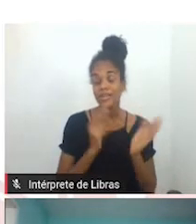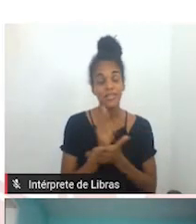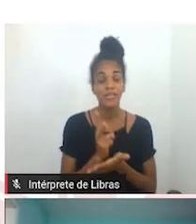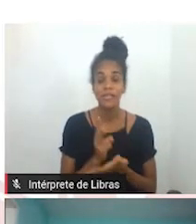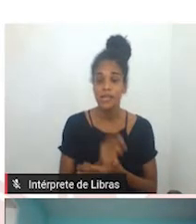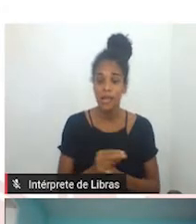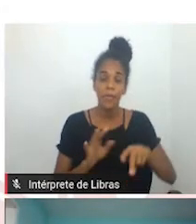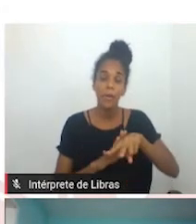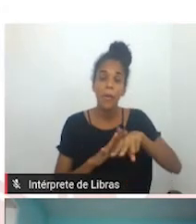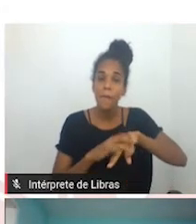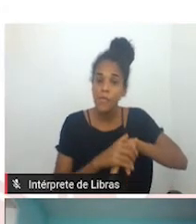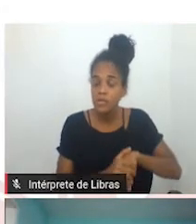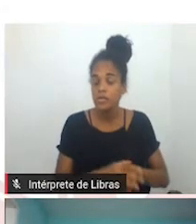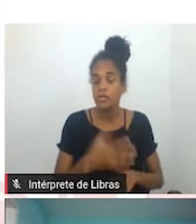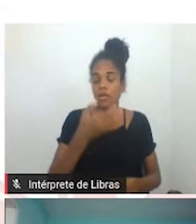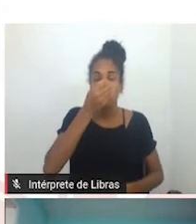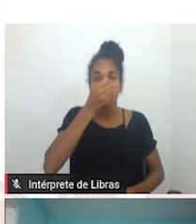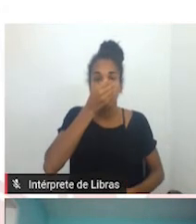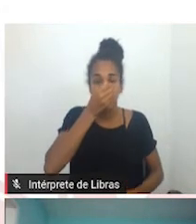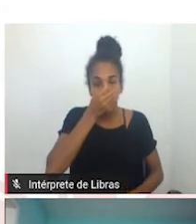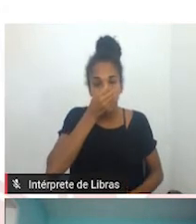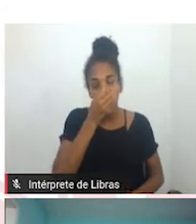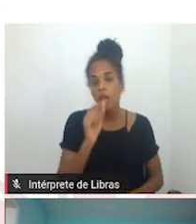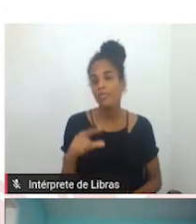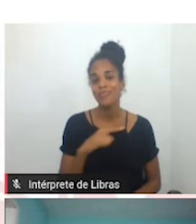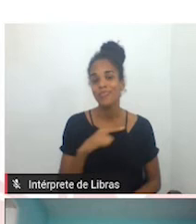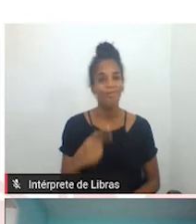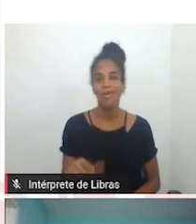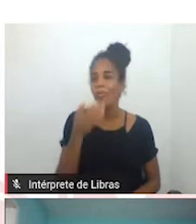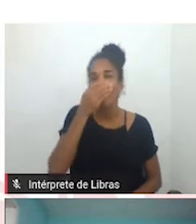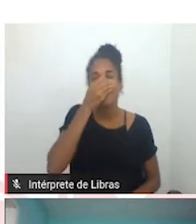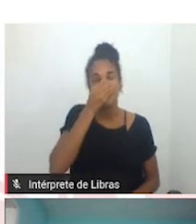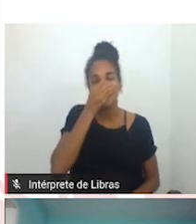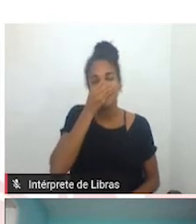conta da geração de aerosol e contaminação da equipe. Pode passar?